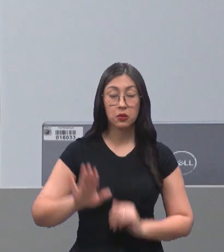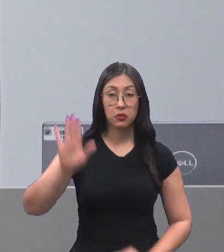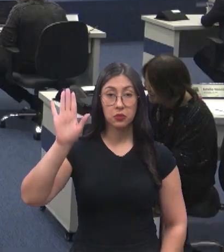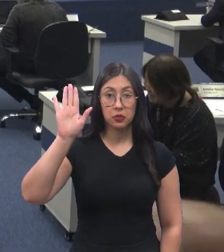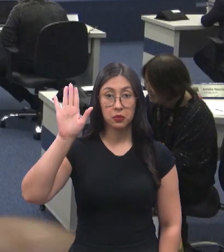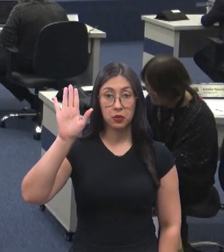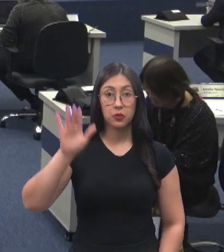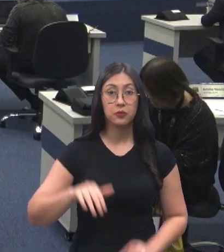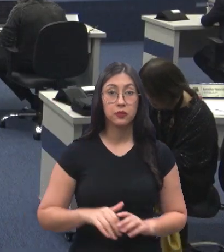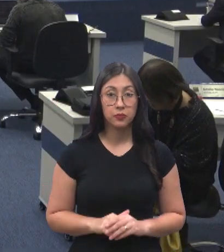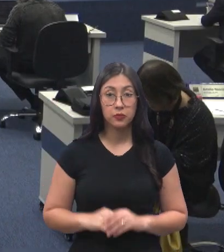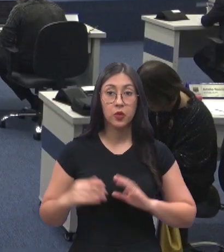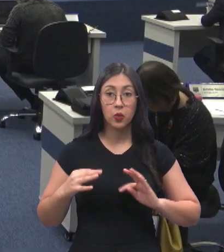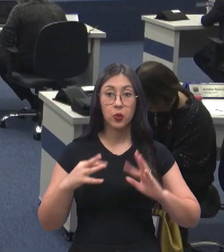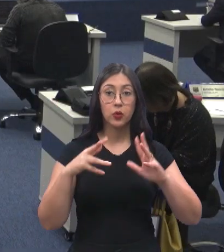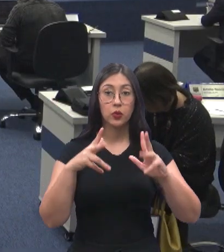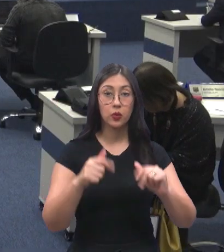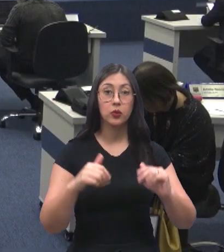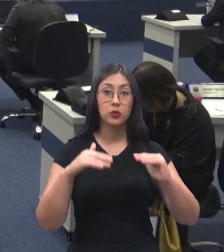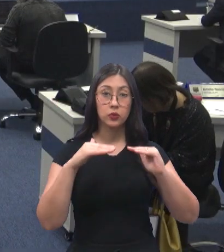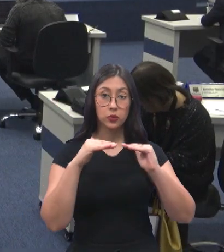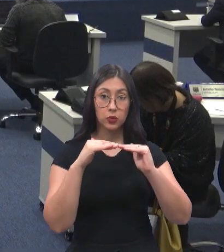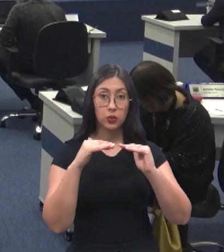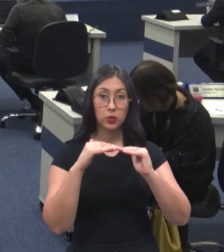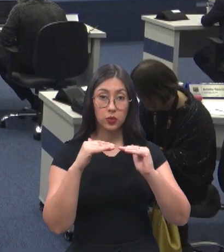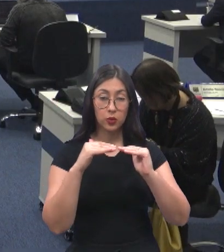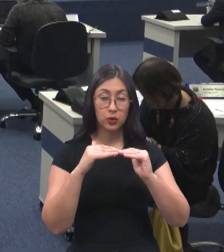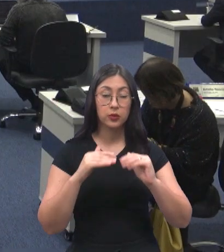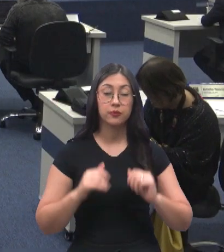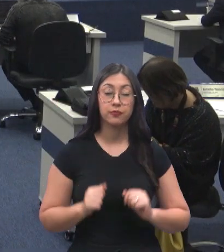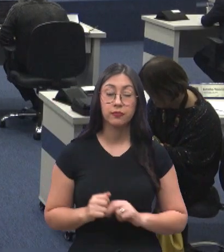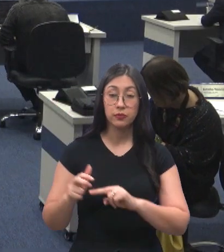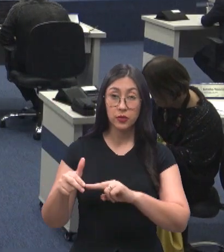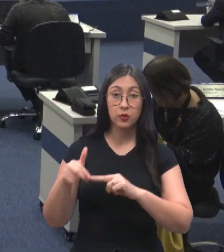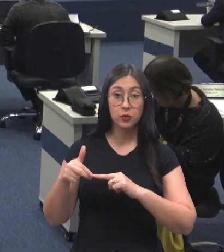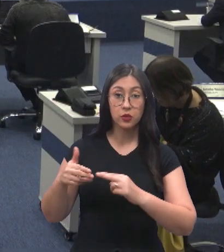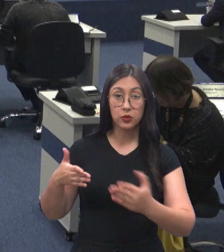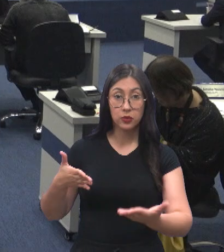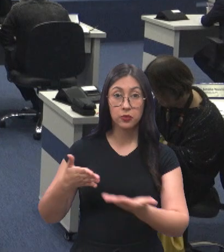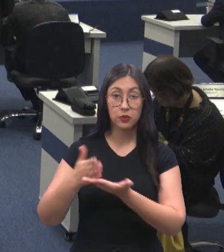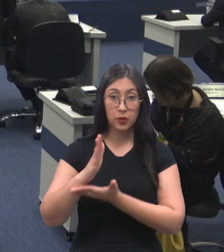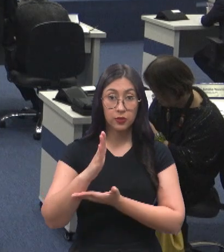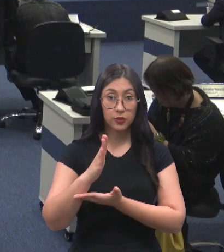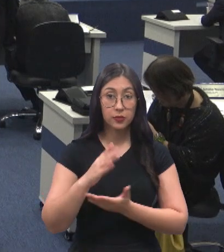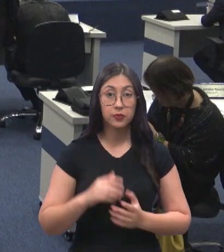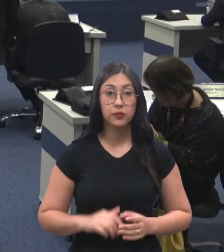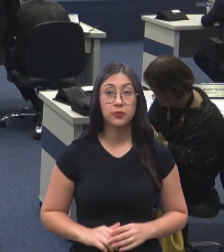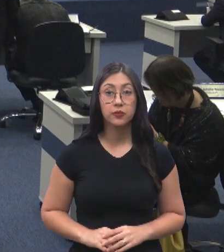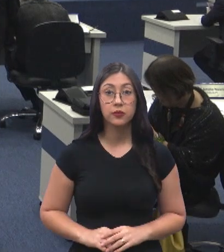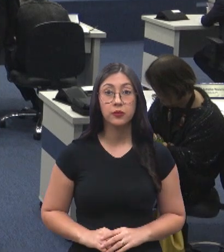manifestem. Nenhum voto contrário. Sem nenhum voto contrário, está aprovado por unanimidade.